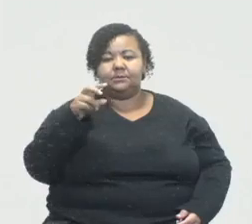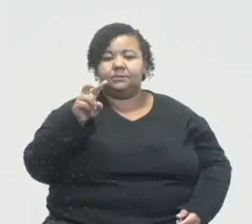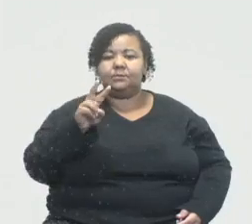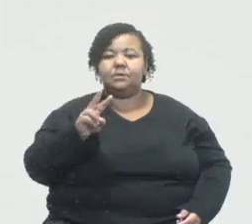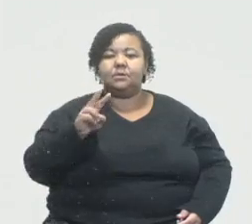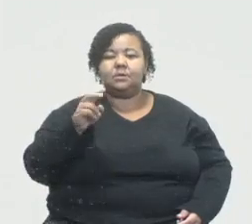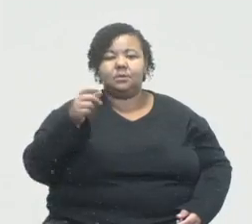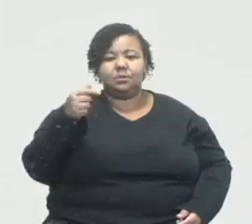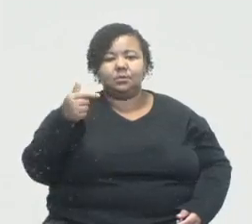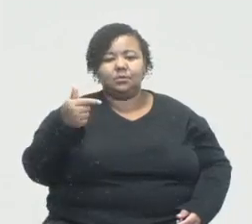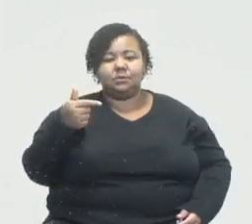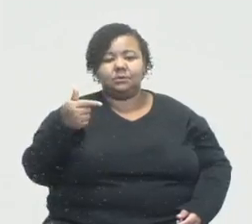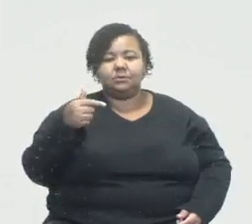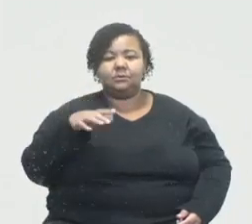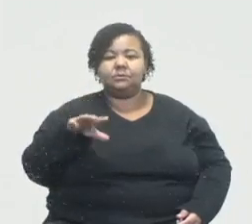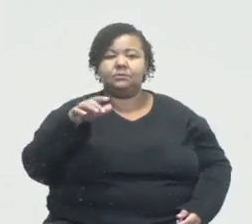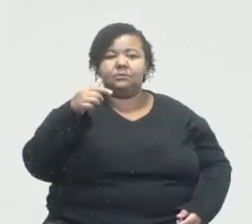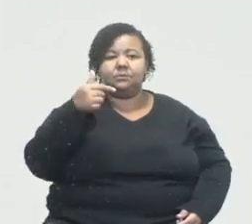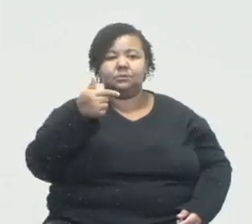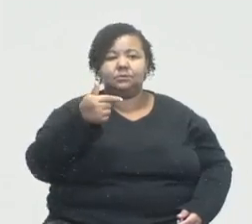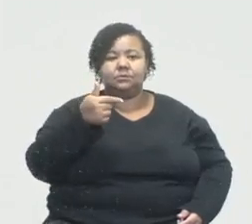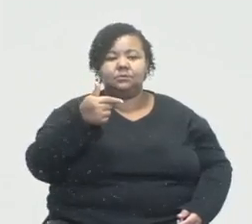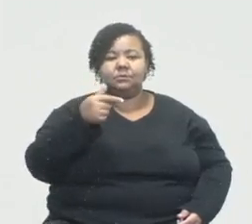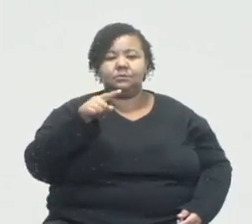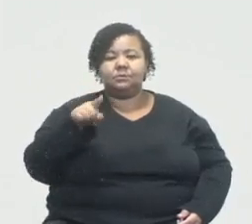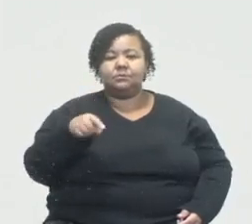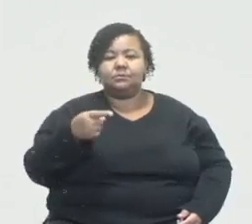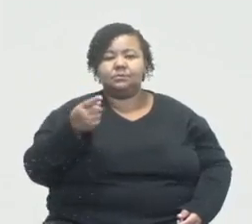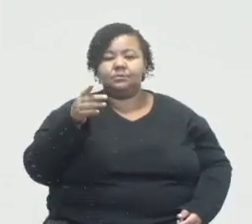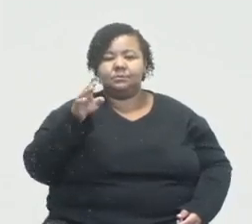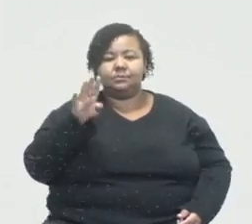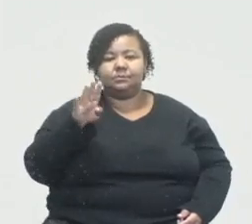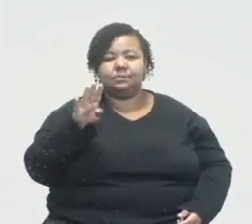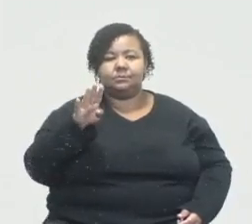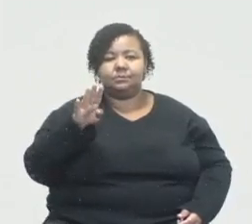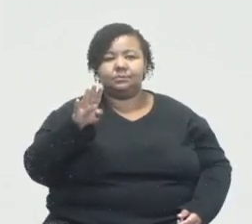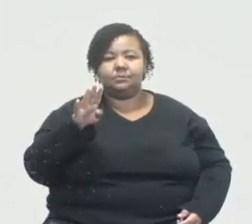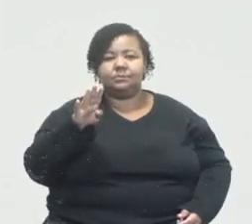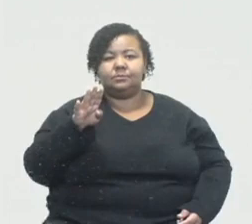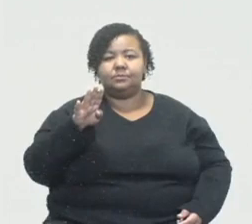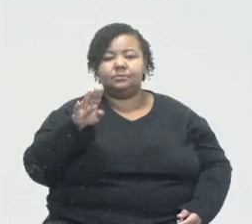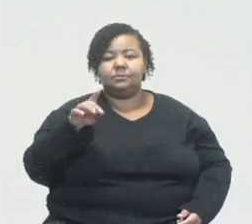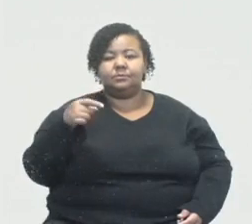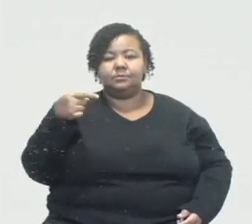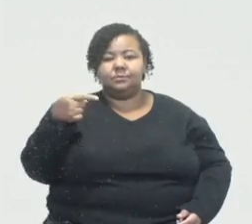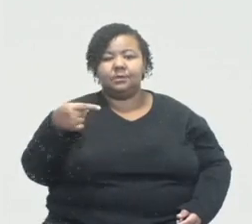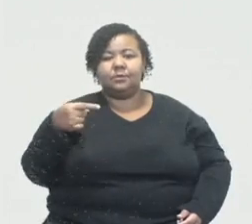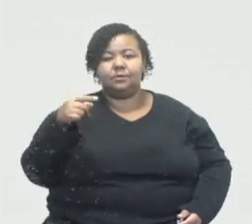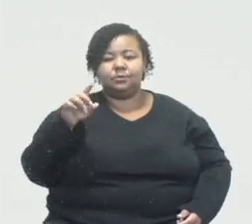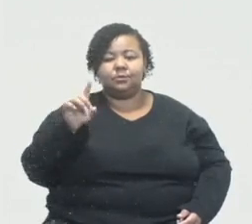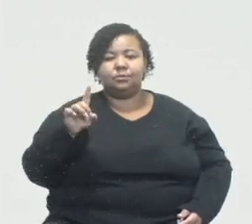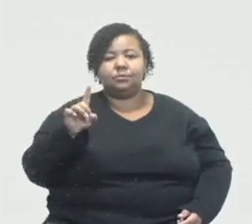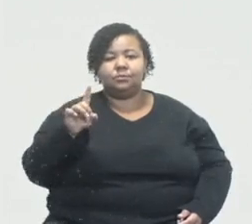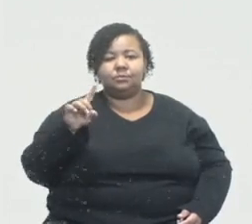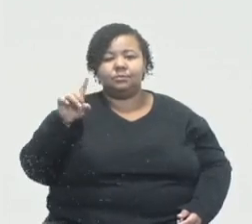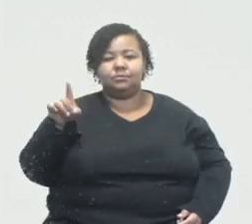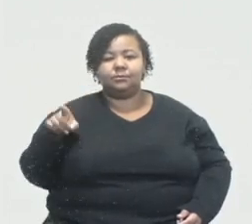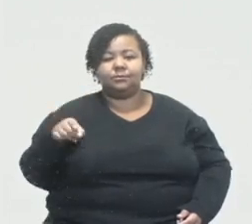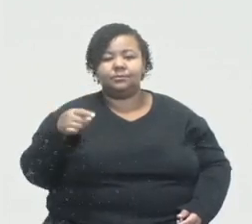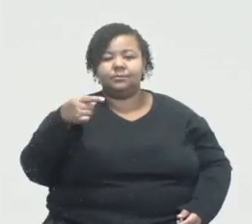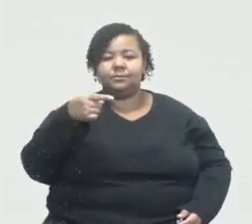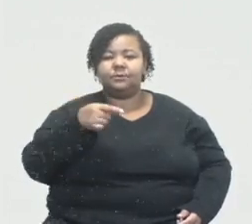V2, 2, 4 e menos 1. Então,